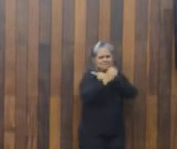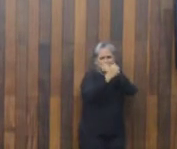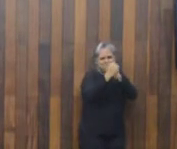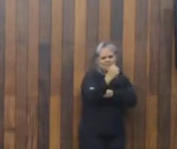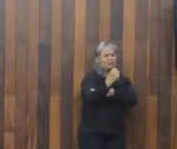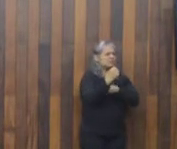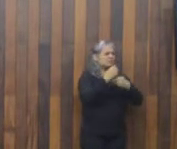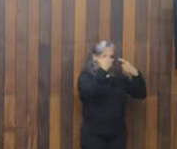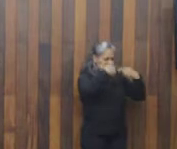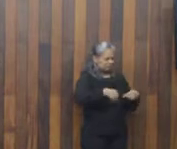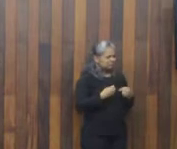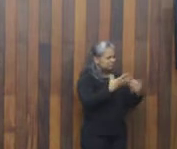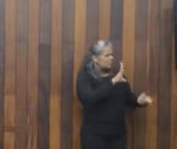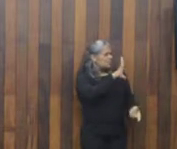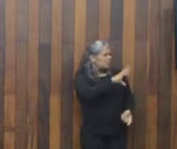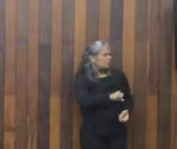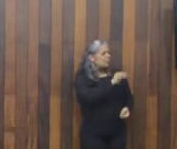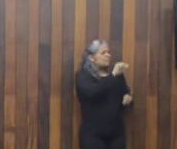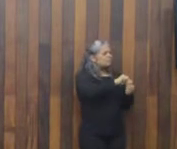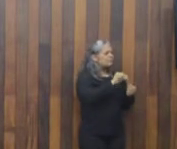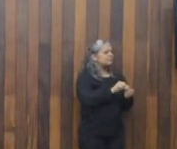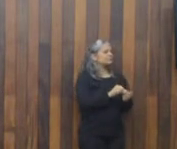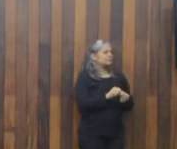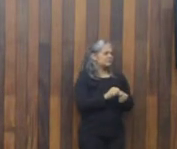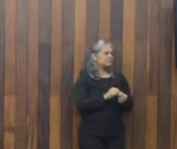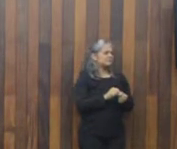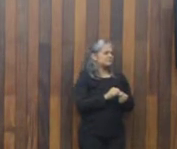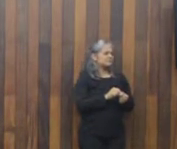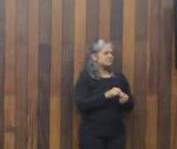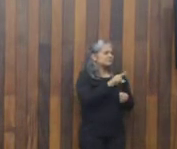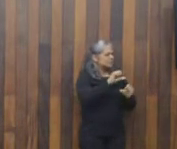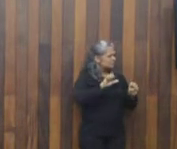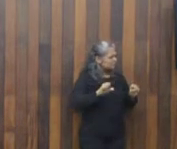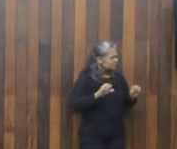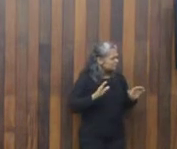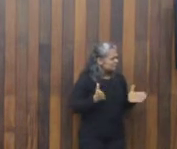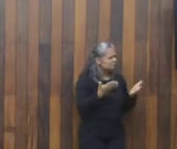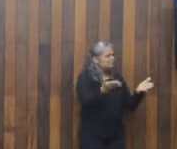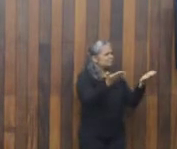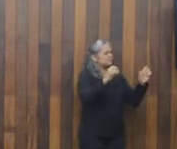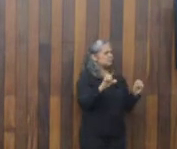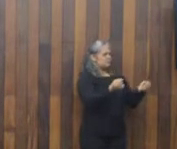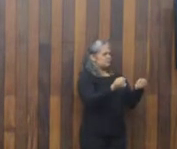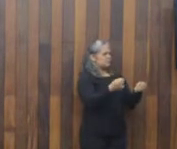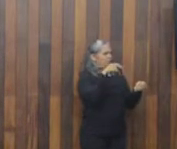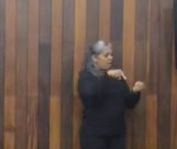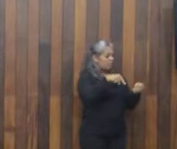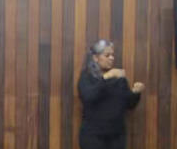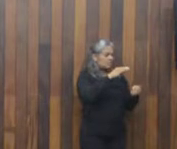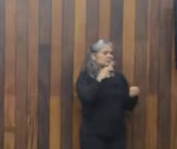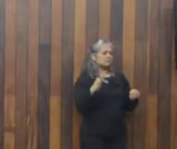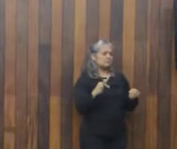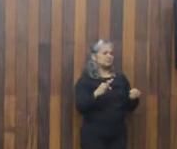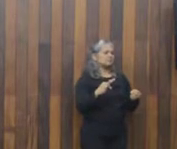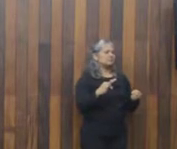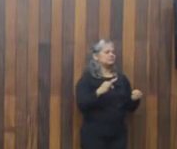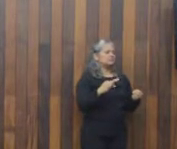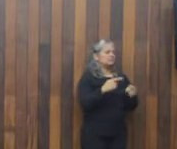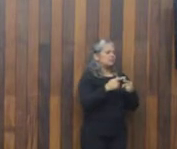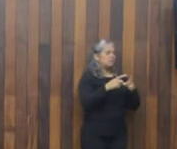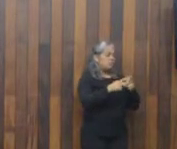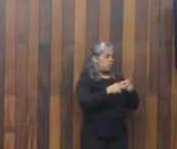tanta entrega, tanto amor pelo que faz, tanta dedicação à cidade. Porque você, na maioria das